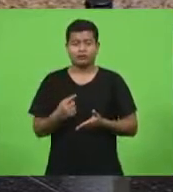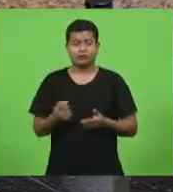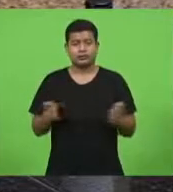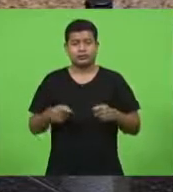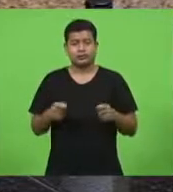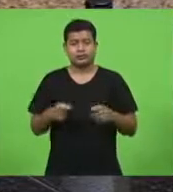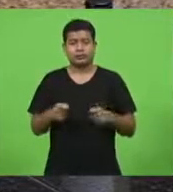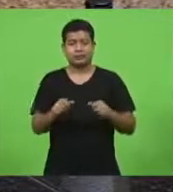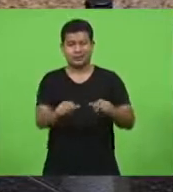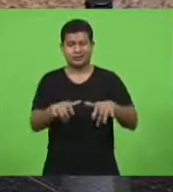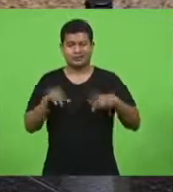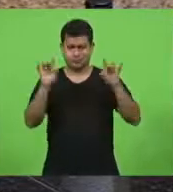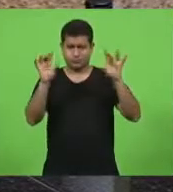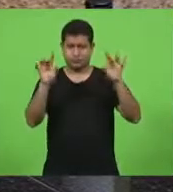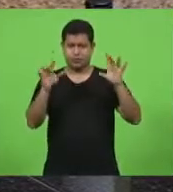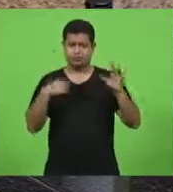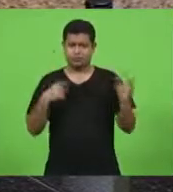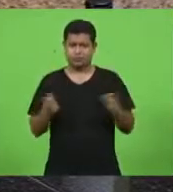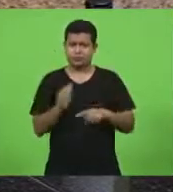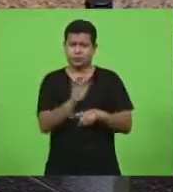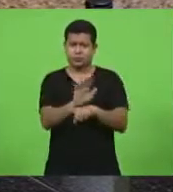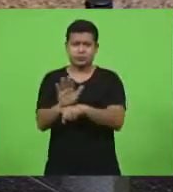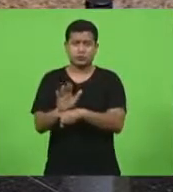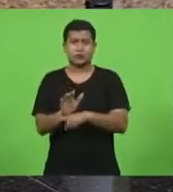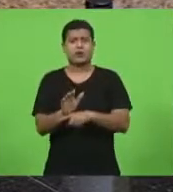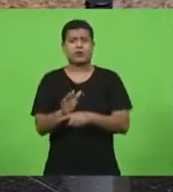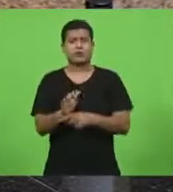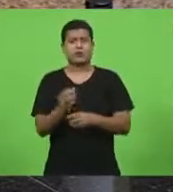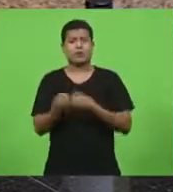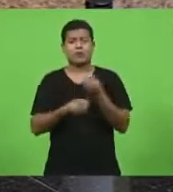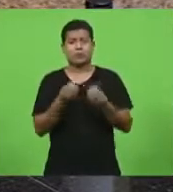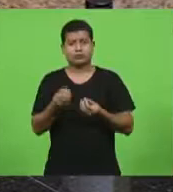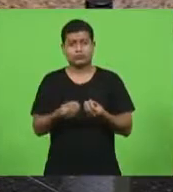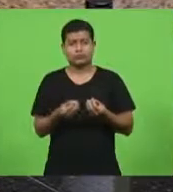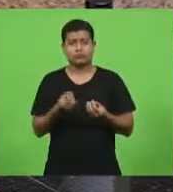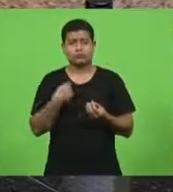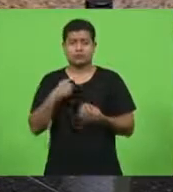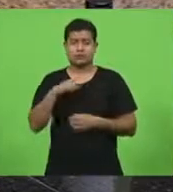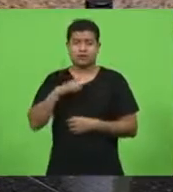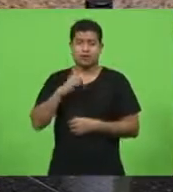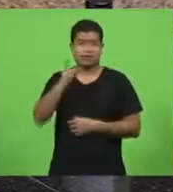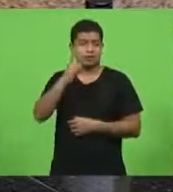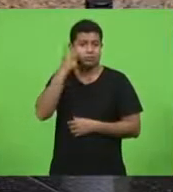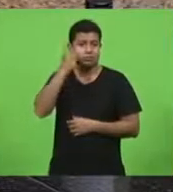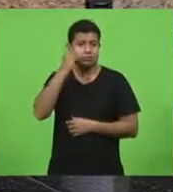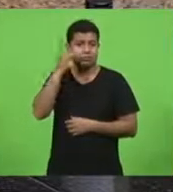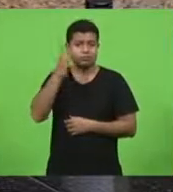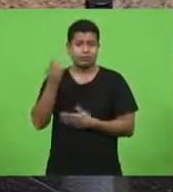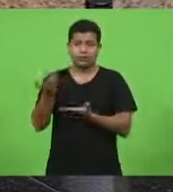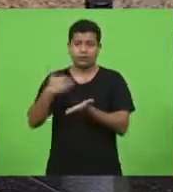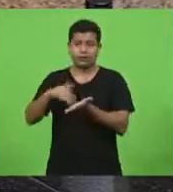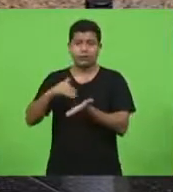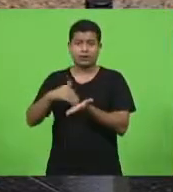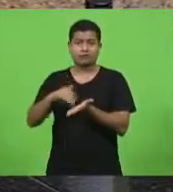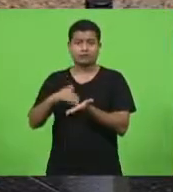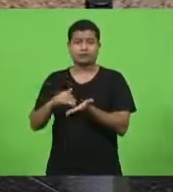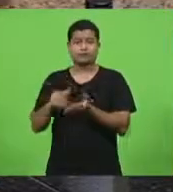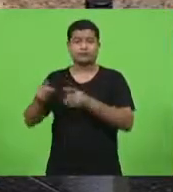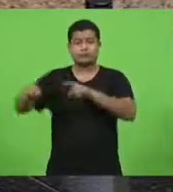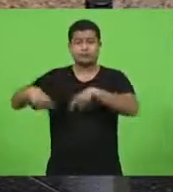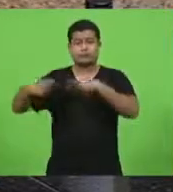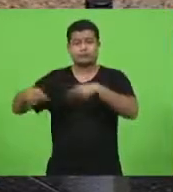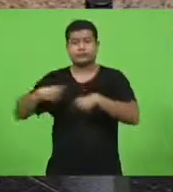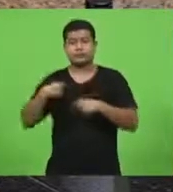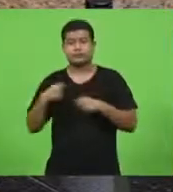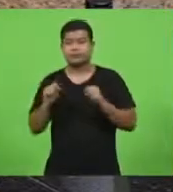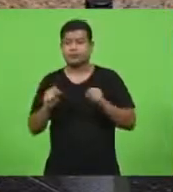uma oportunidade ampla, porque tem ali o deputado que, da Secretaria de Agricultura, e ele pode